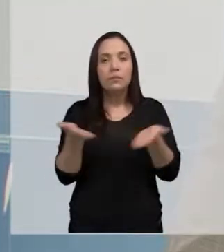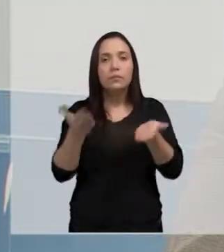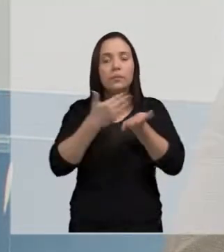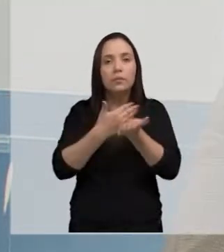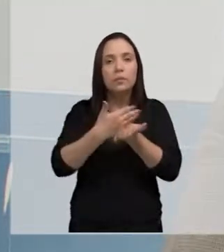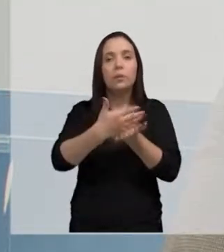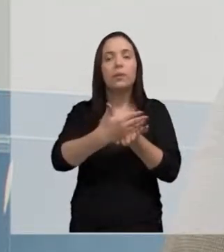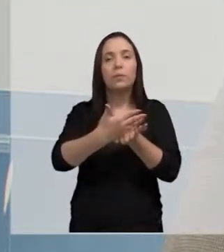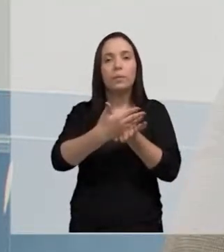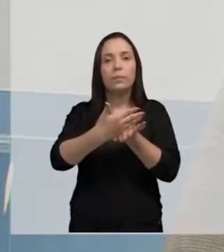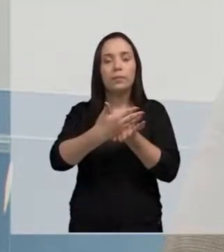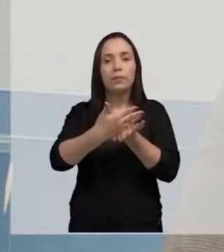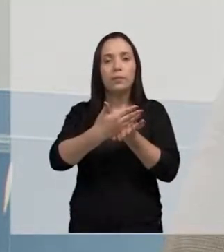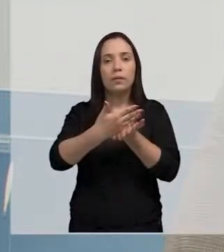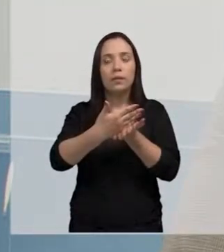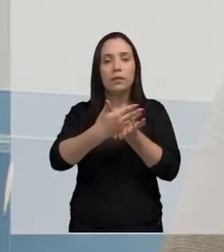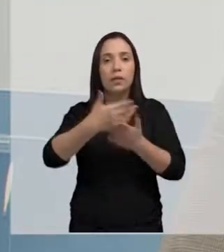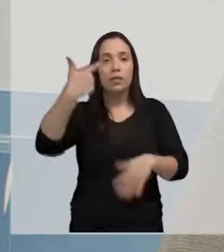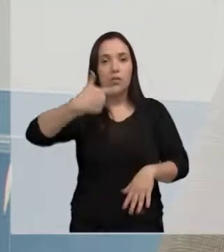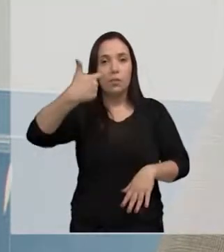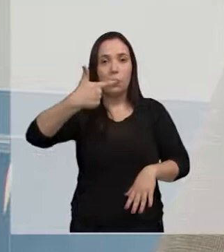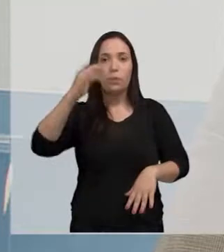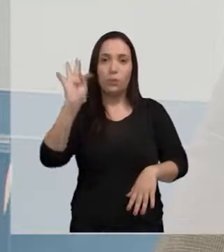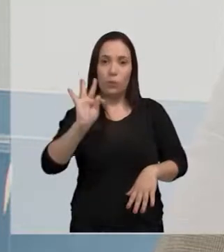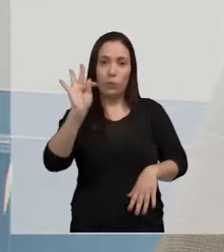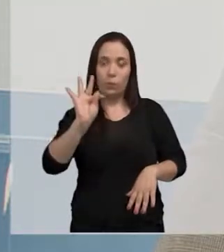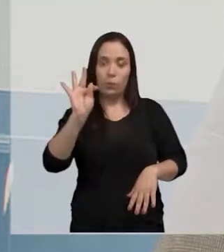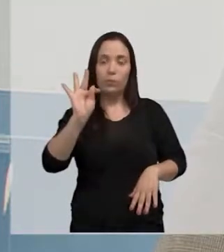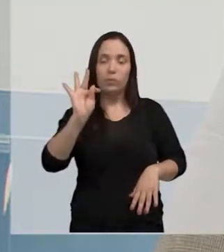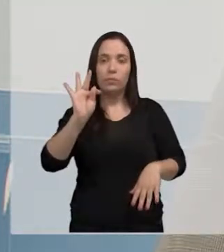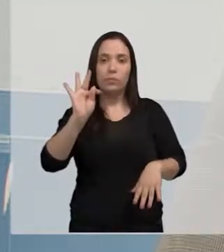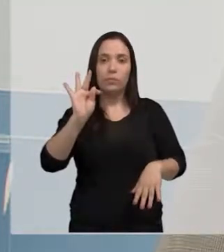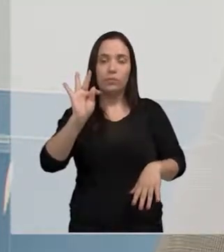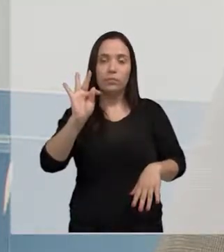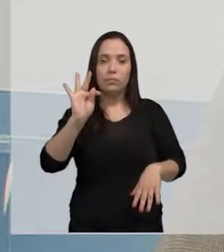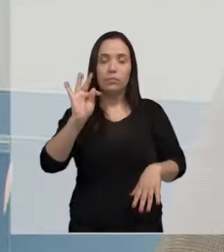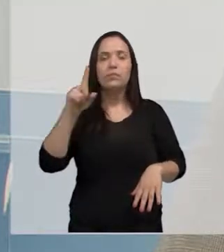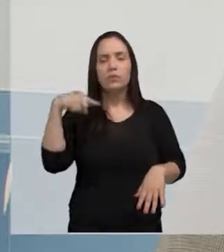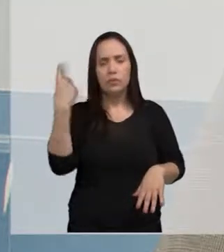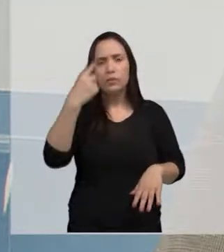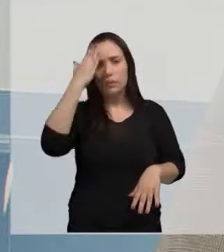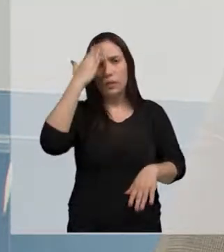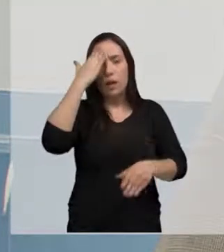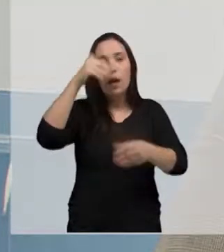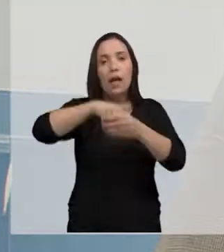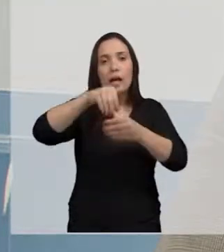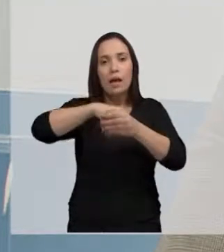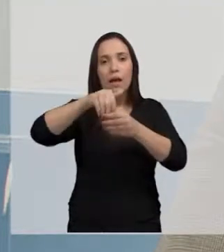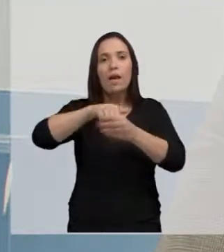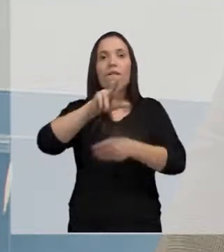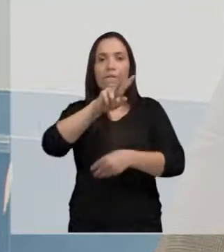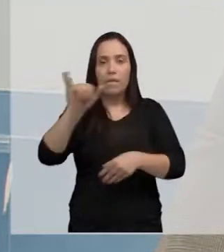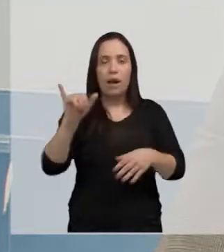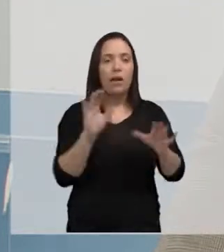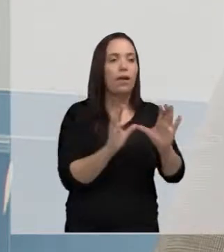inicia esse segundo turno com a certeza de que teremos uma eleição